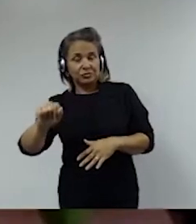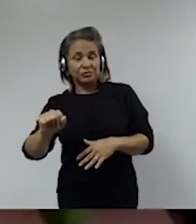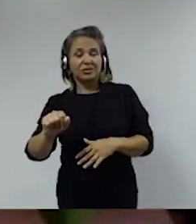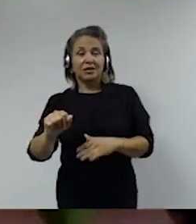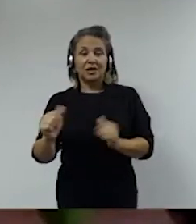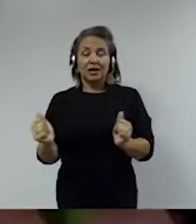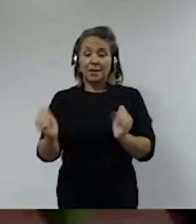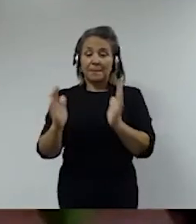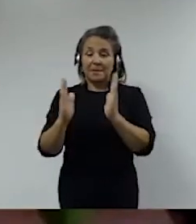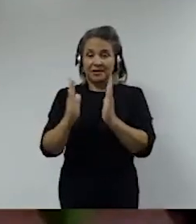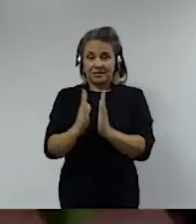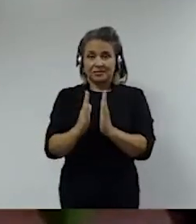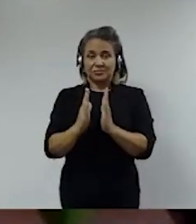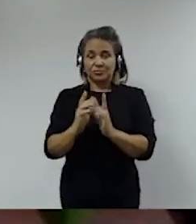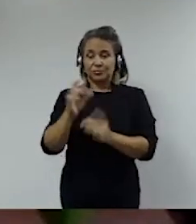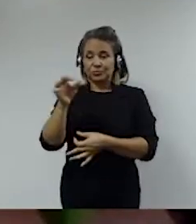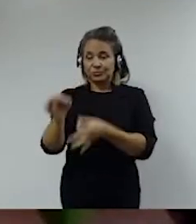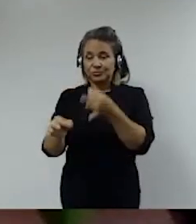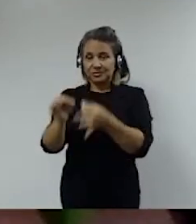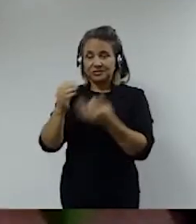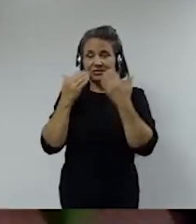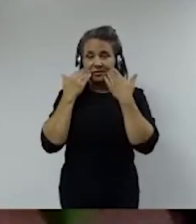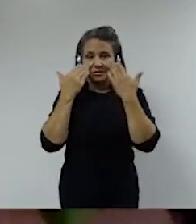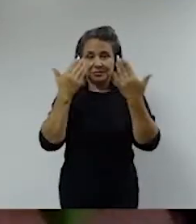lhes apresento os nossos